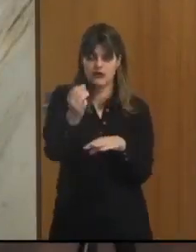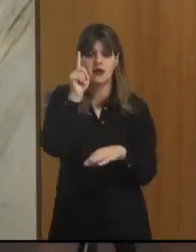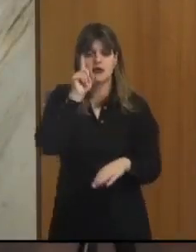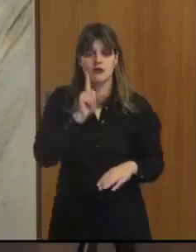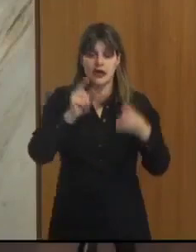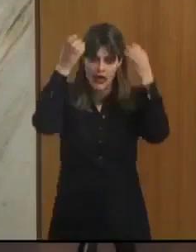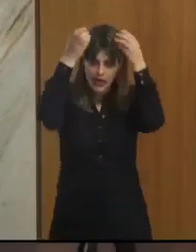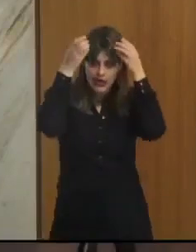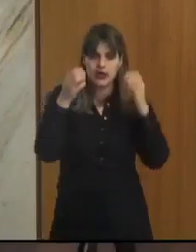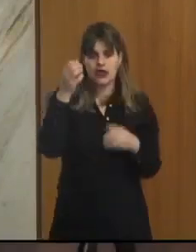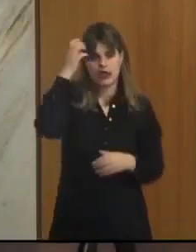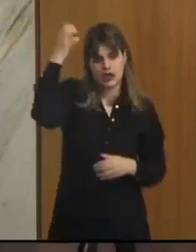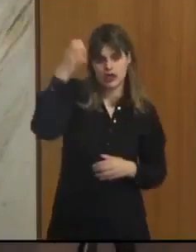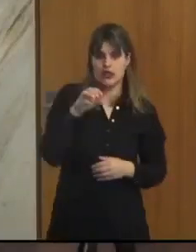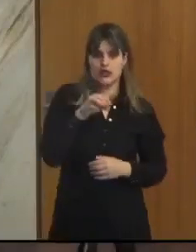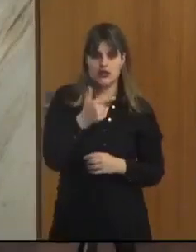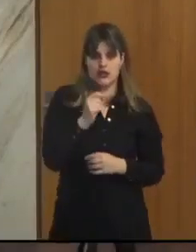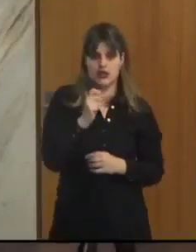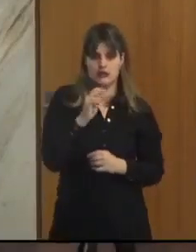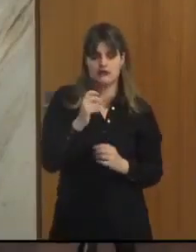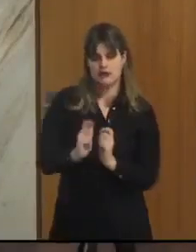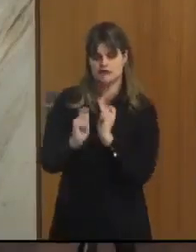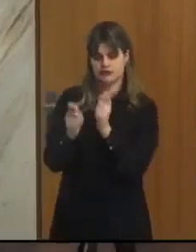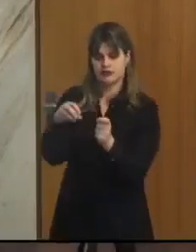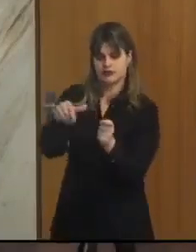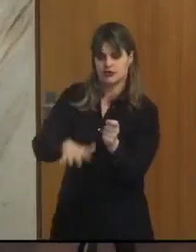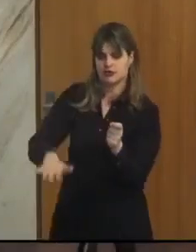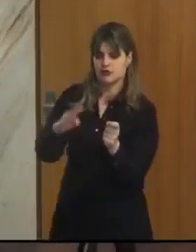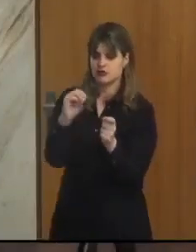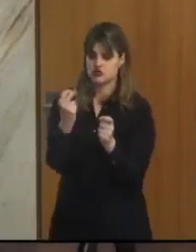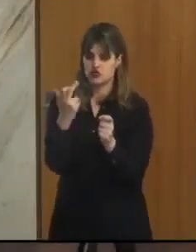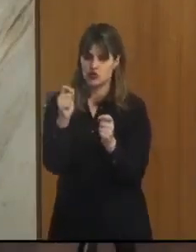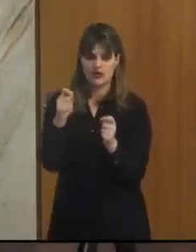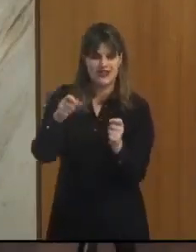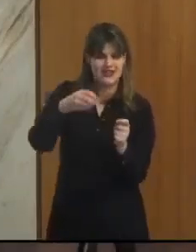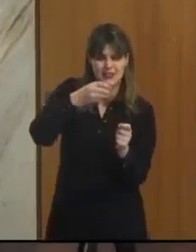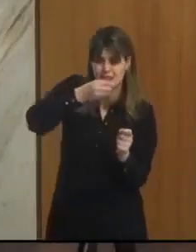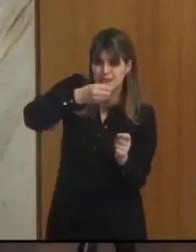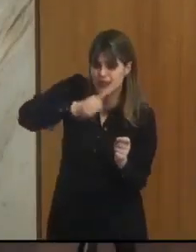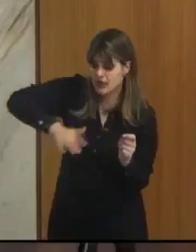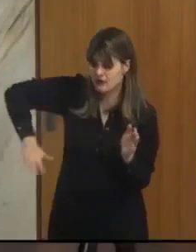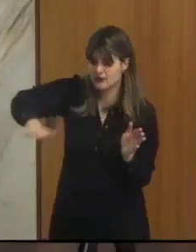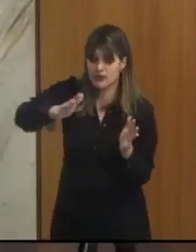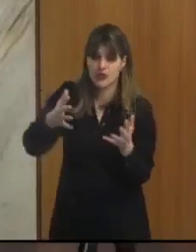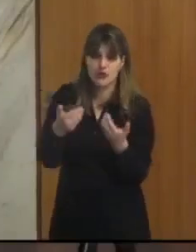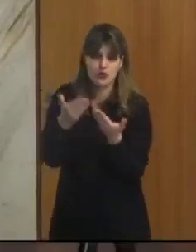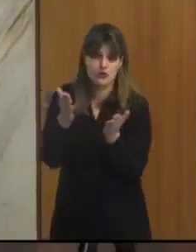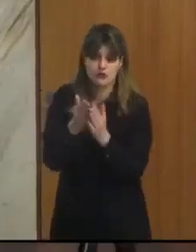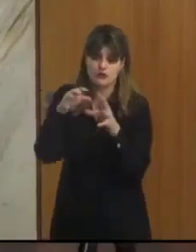Teresa entrega o território de Sor com todas as terras que eles pudessem vir a